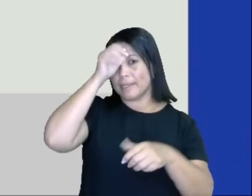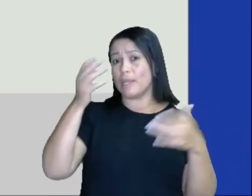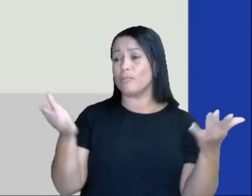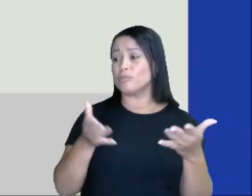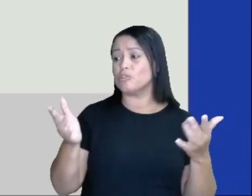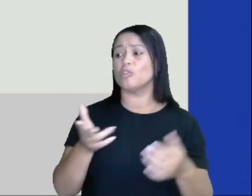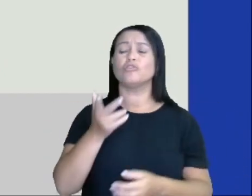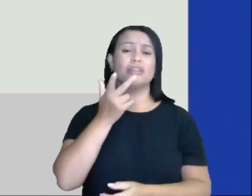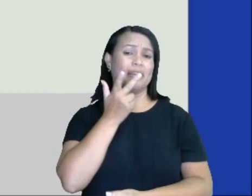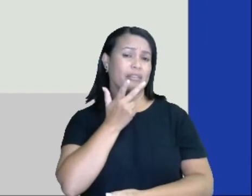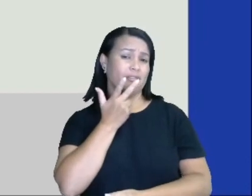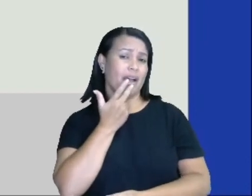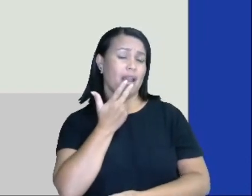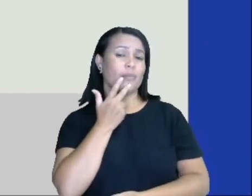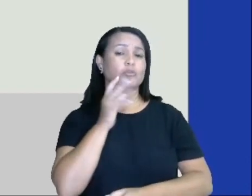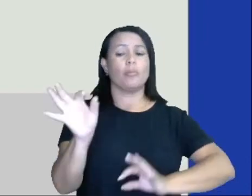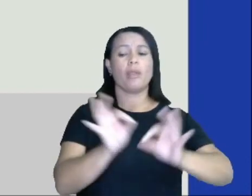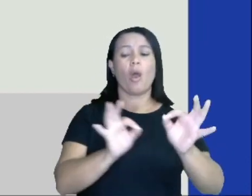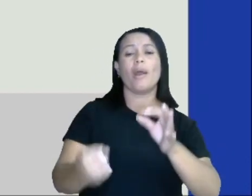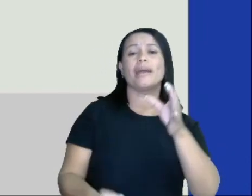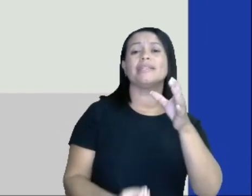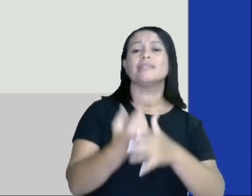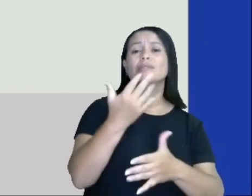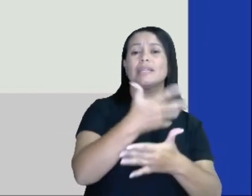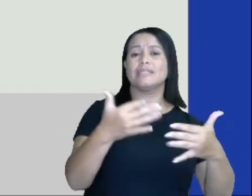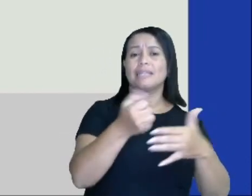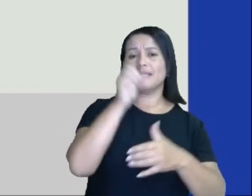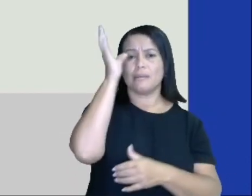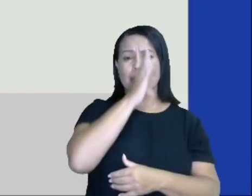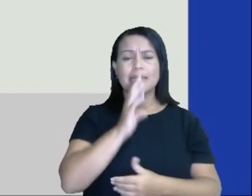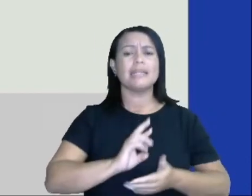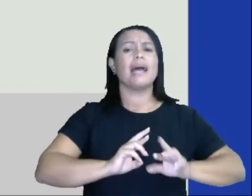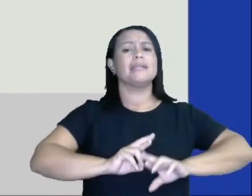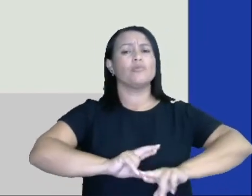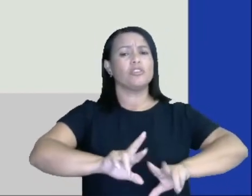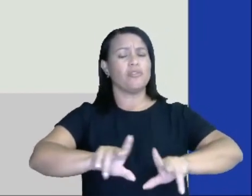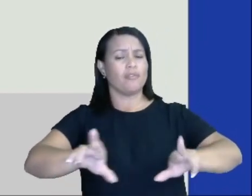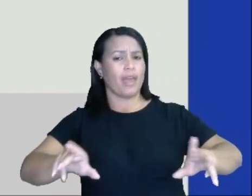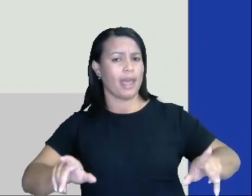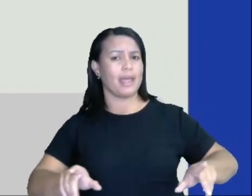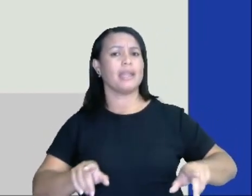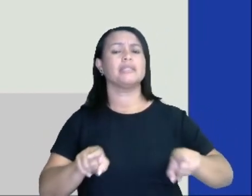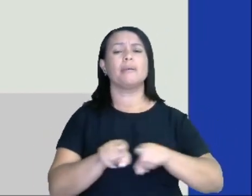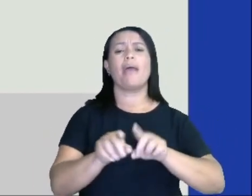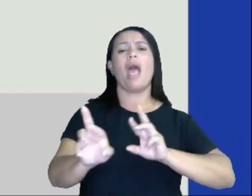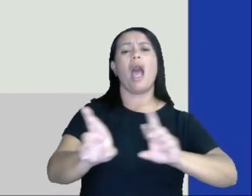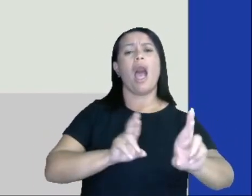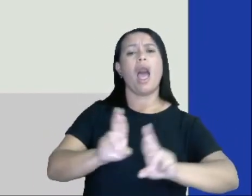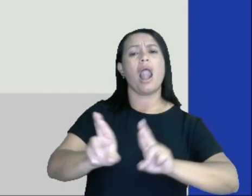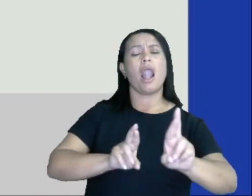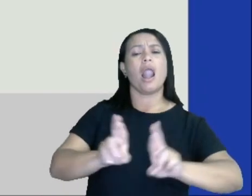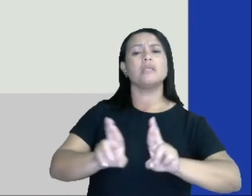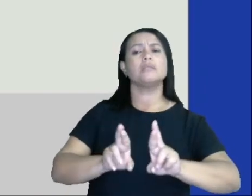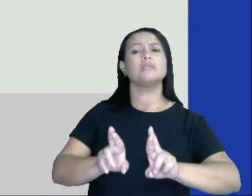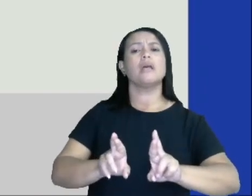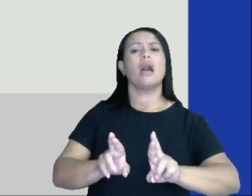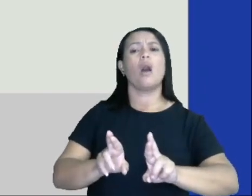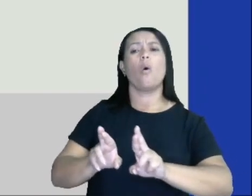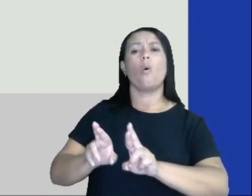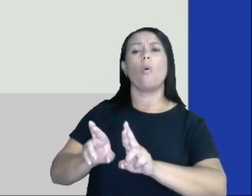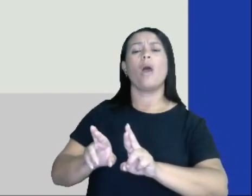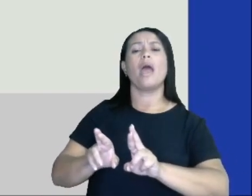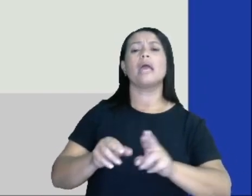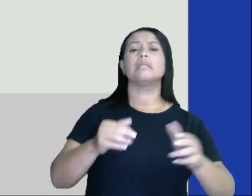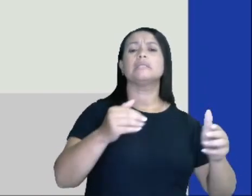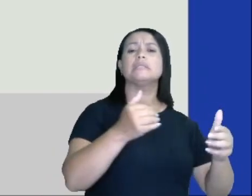Falamos sobre a formação das cidades brasileiras e suas diferenças e suas diferentes funções, a relação entre a